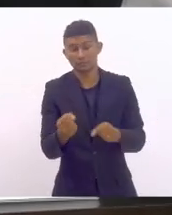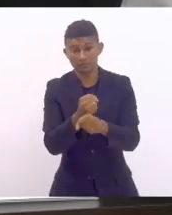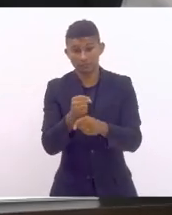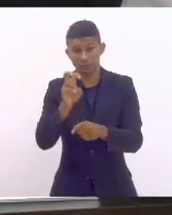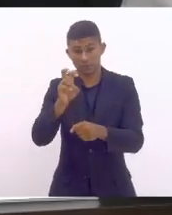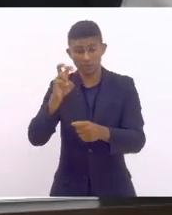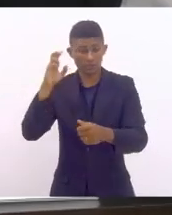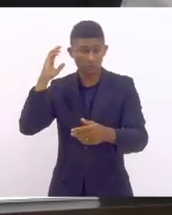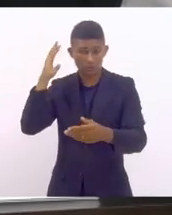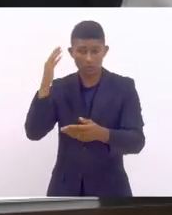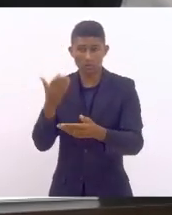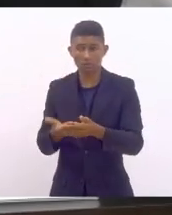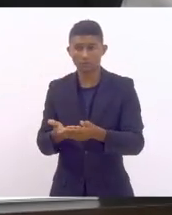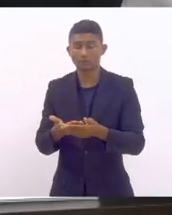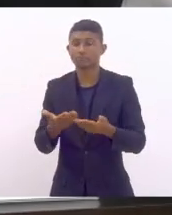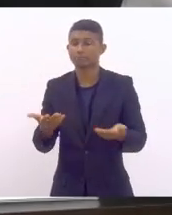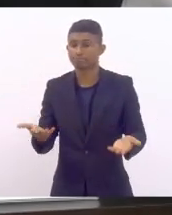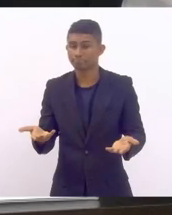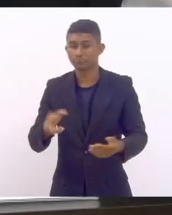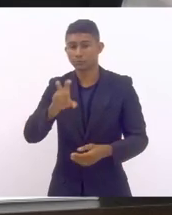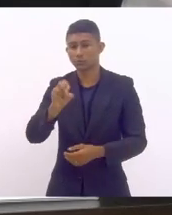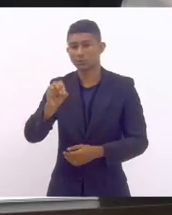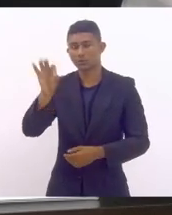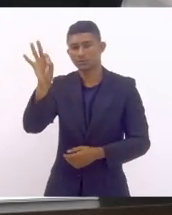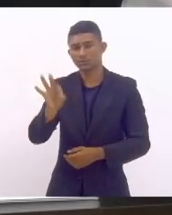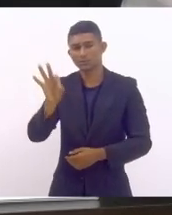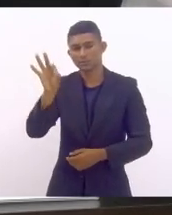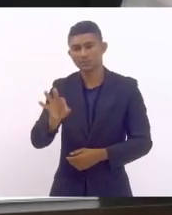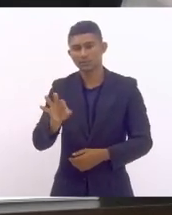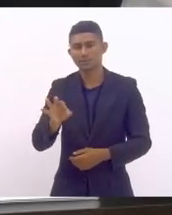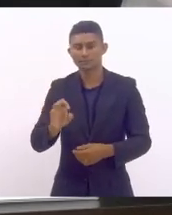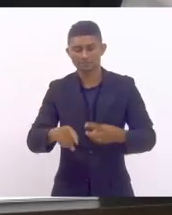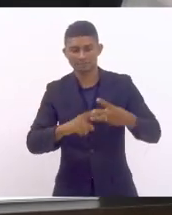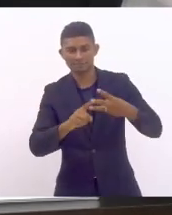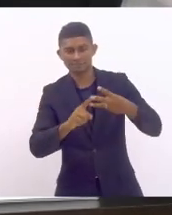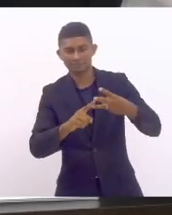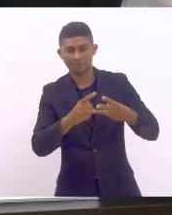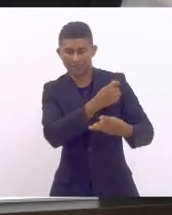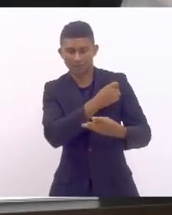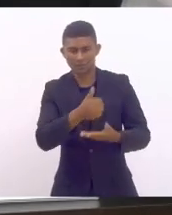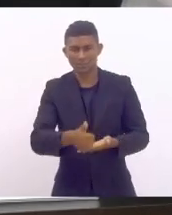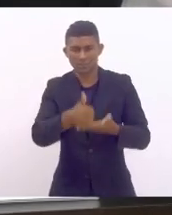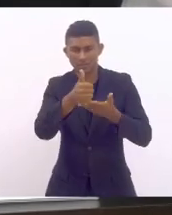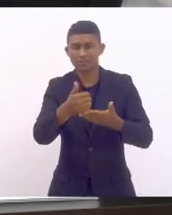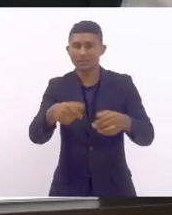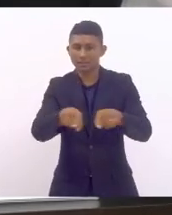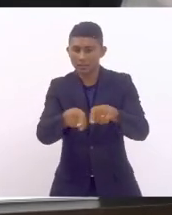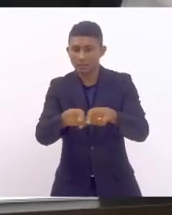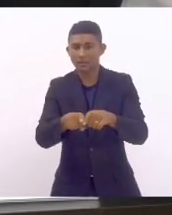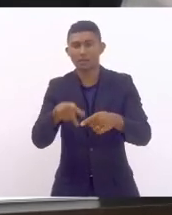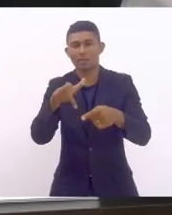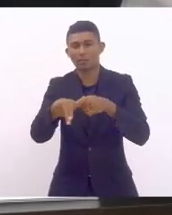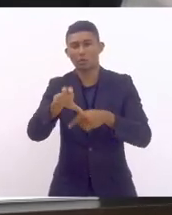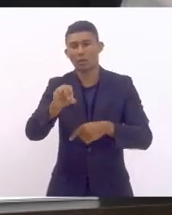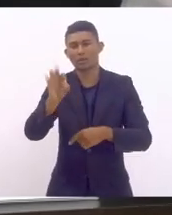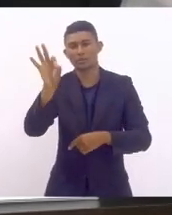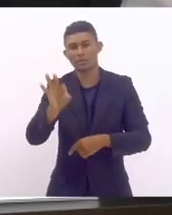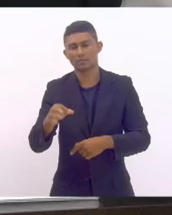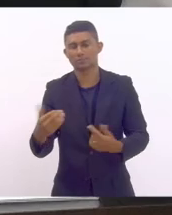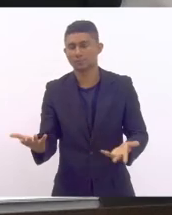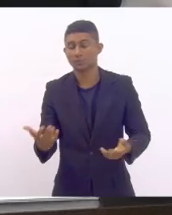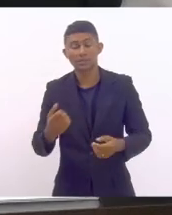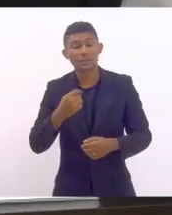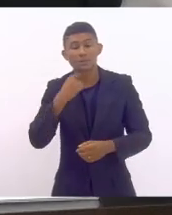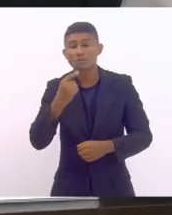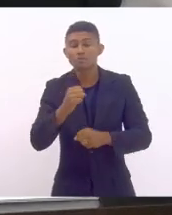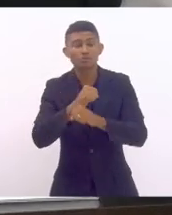os últimos cinco anos cinquenta por cento da assistência estudantil então é impossível por mais que um gestor